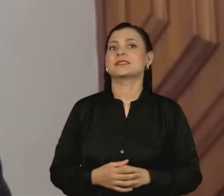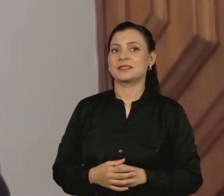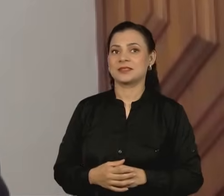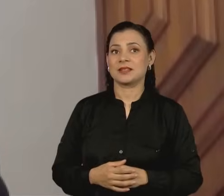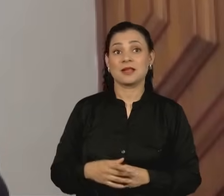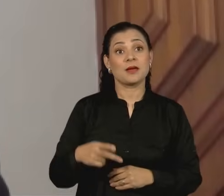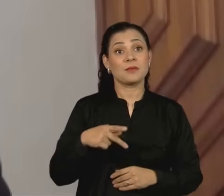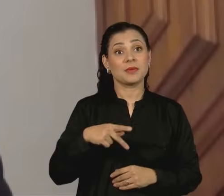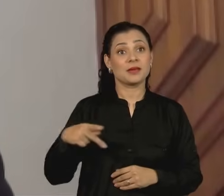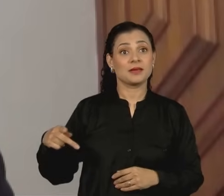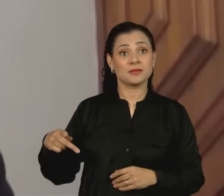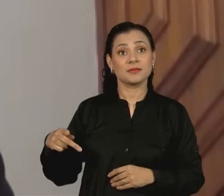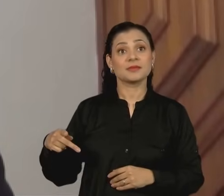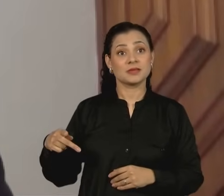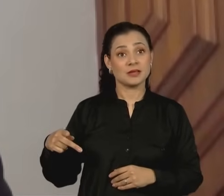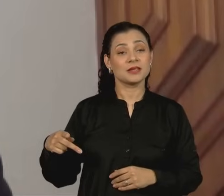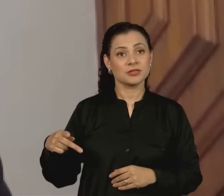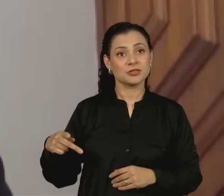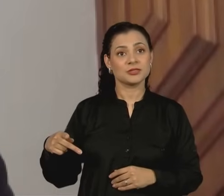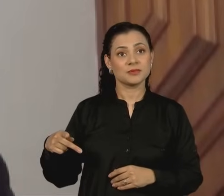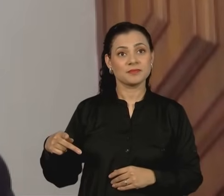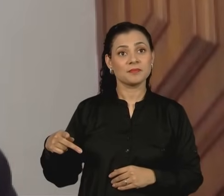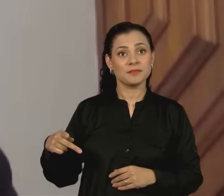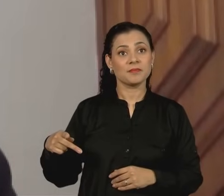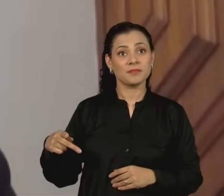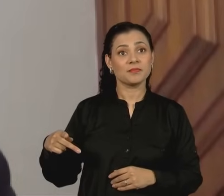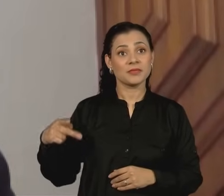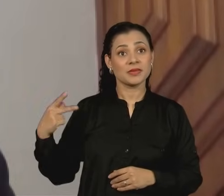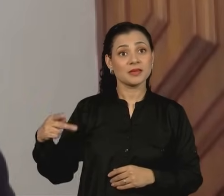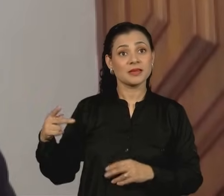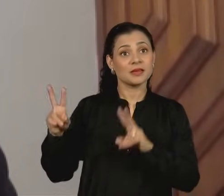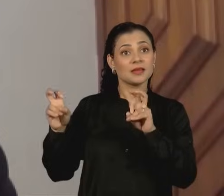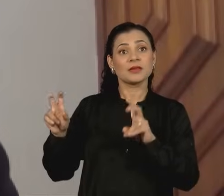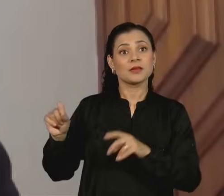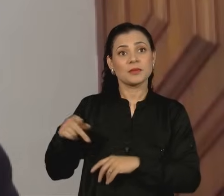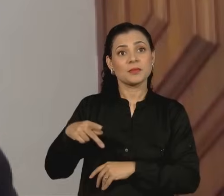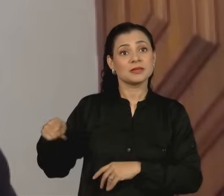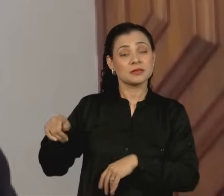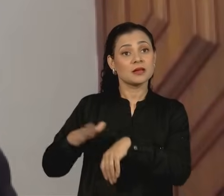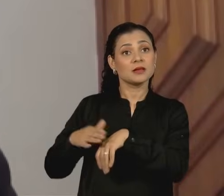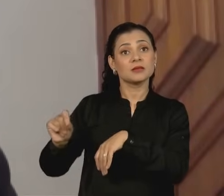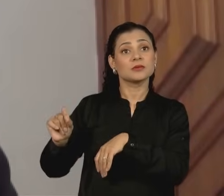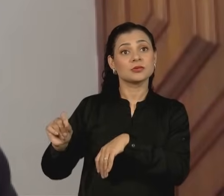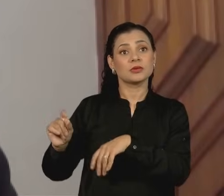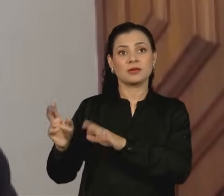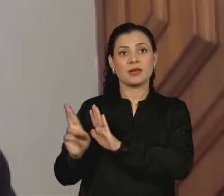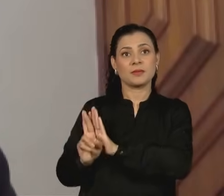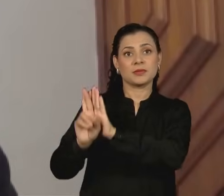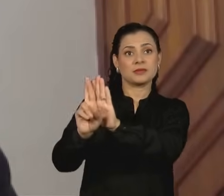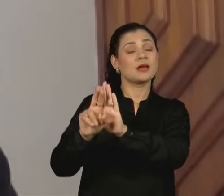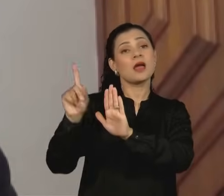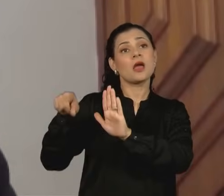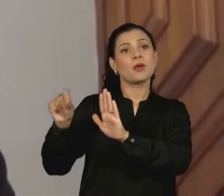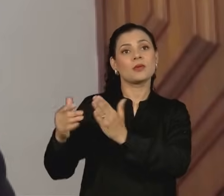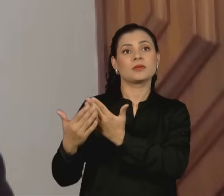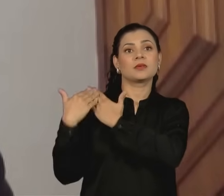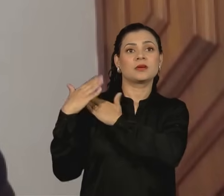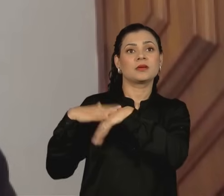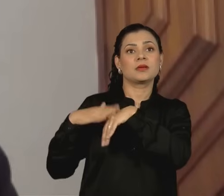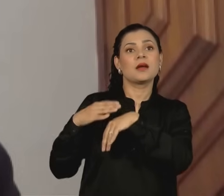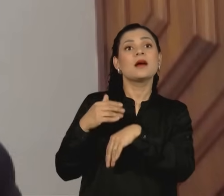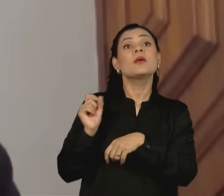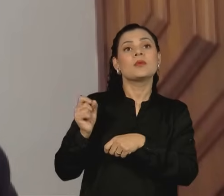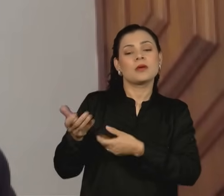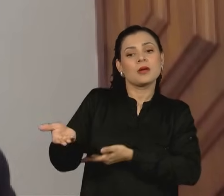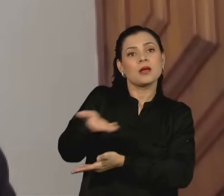President's Youth Climate Champion, né, o nome, terminologia em inglês, ele é um papel de facilitação de